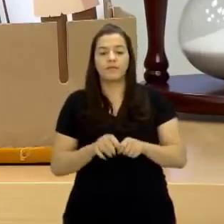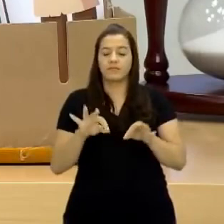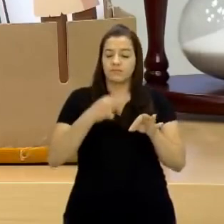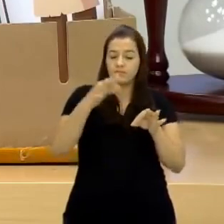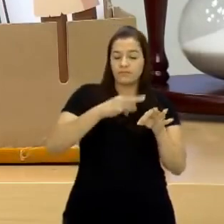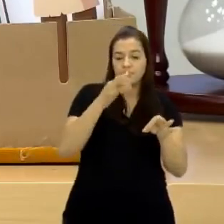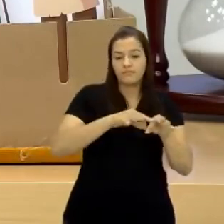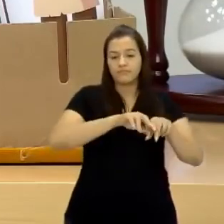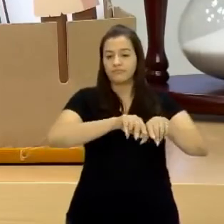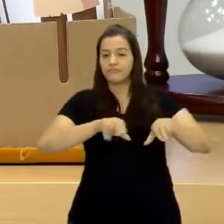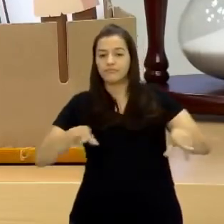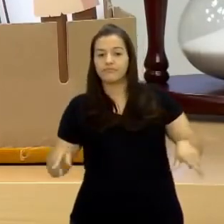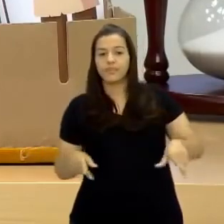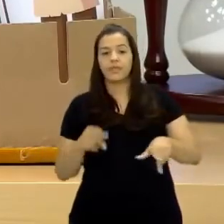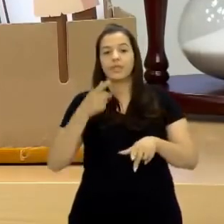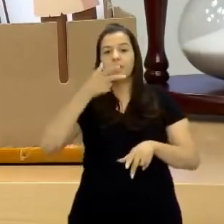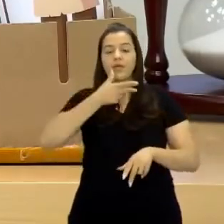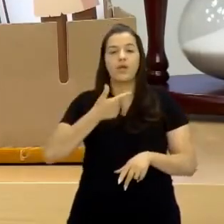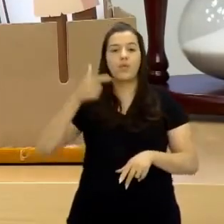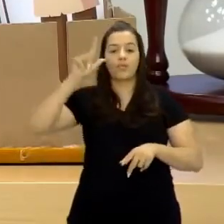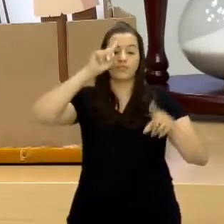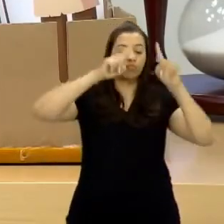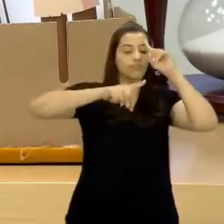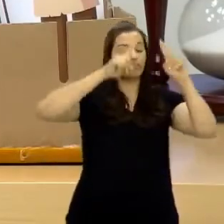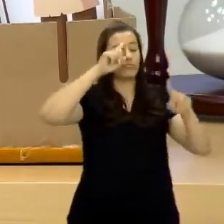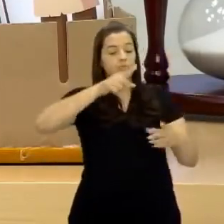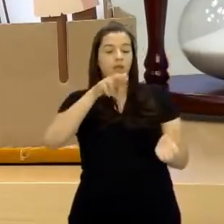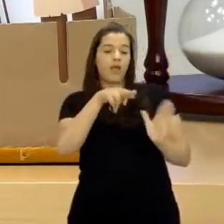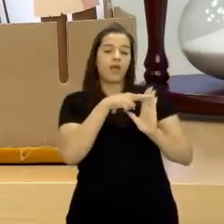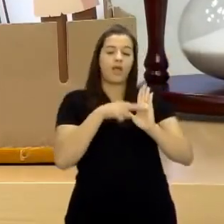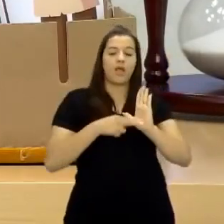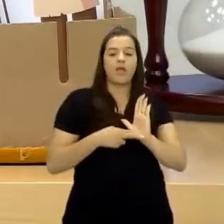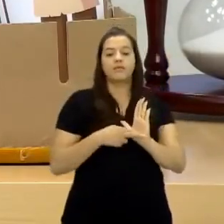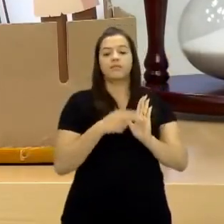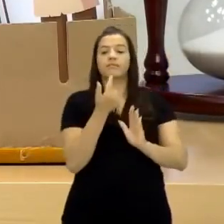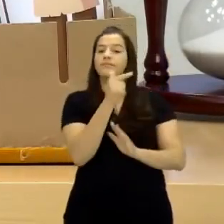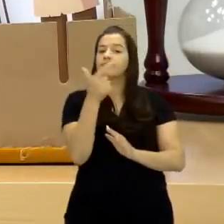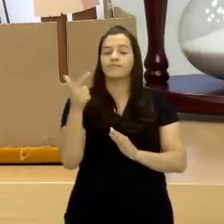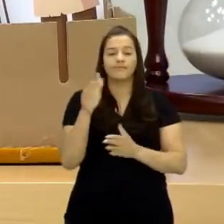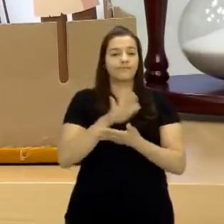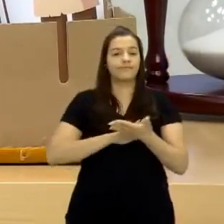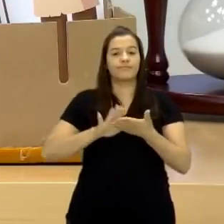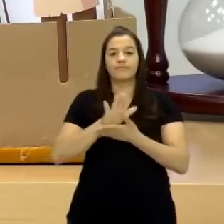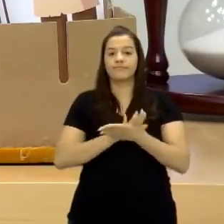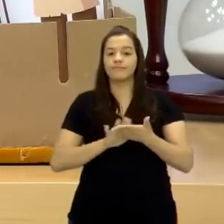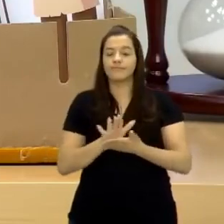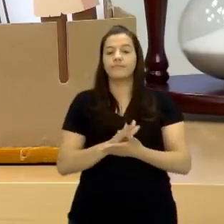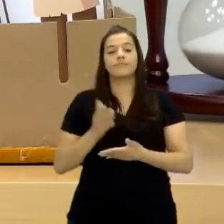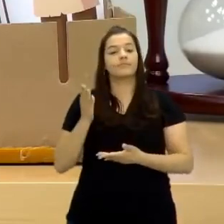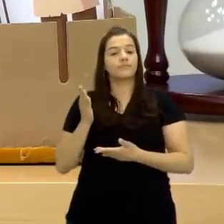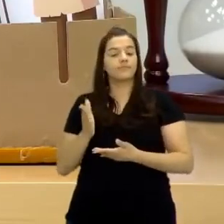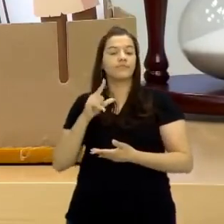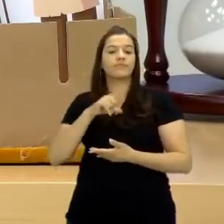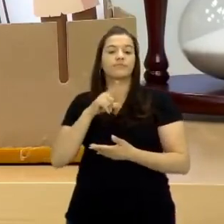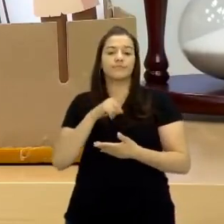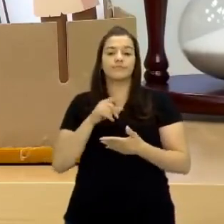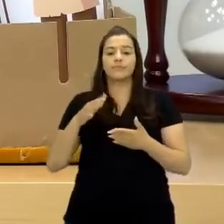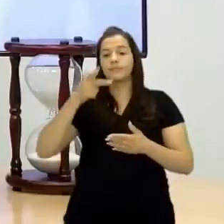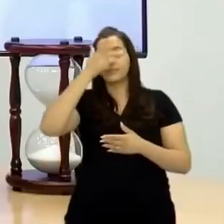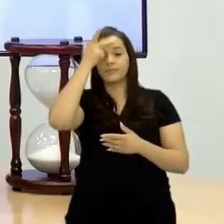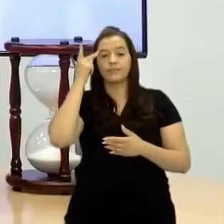artesanal, eles não têm lá um senhor feudal que está ditando regras para eles. E com os burgos, né, essas pessoas